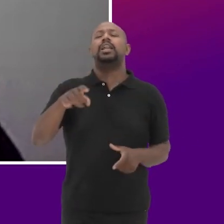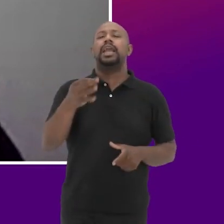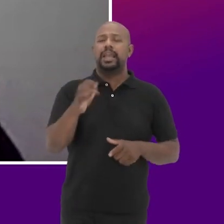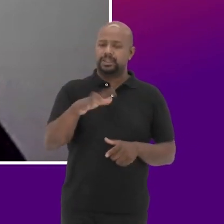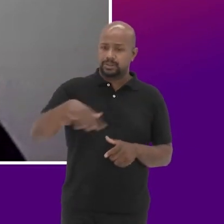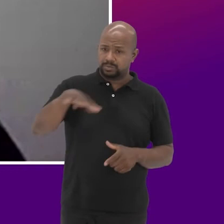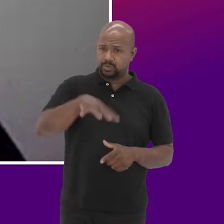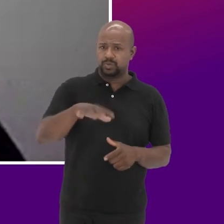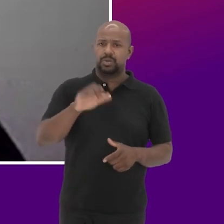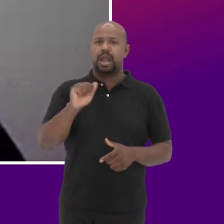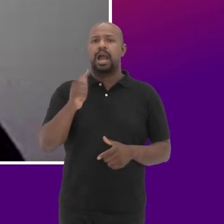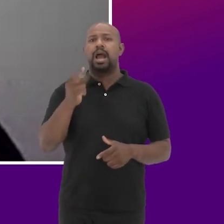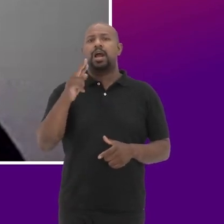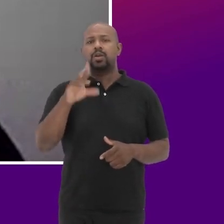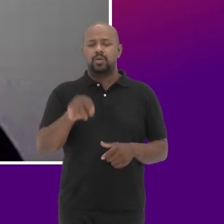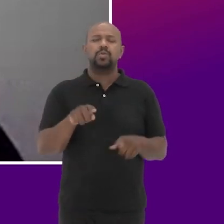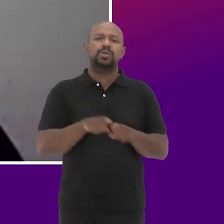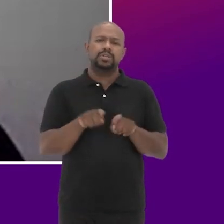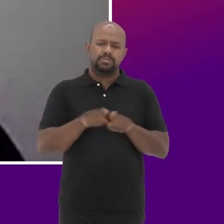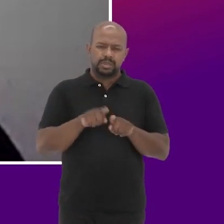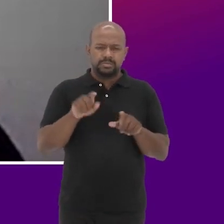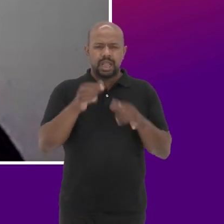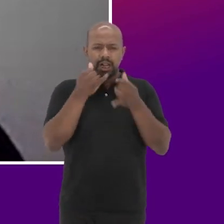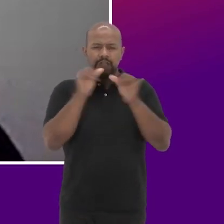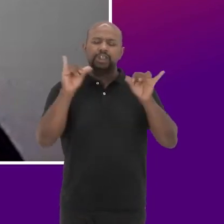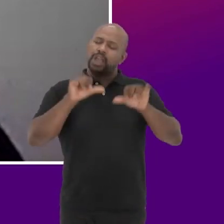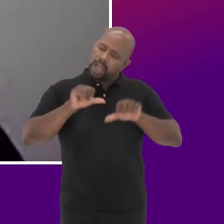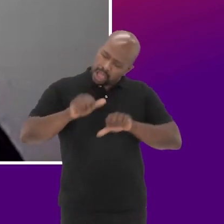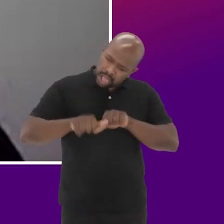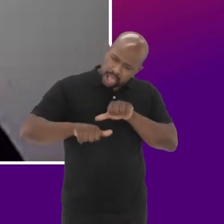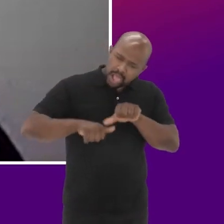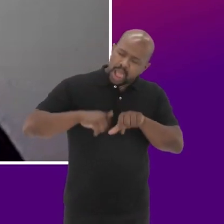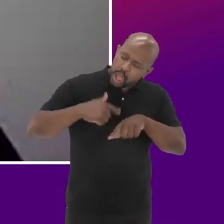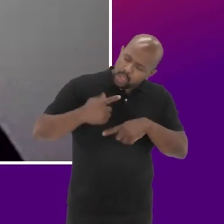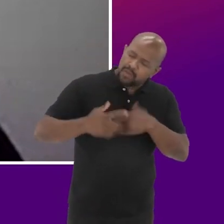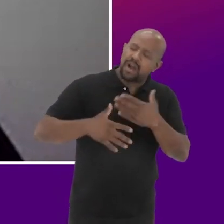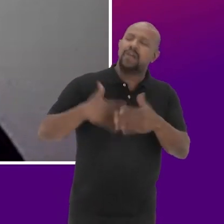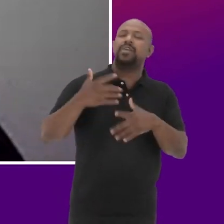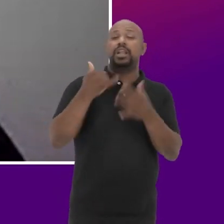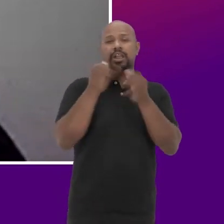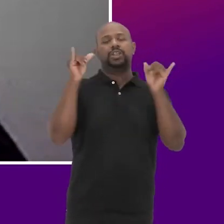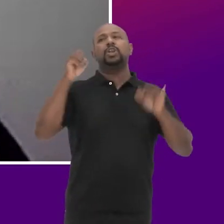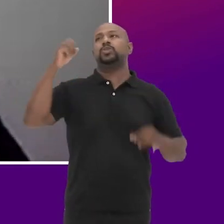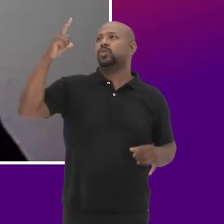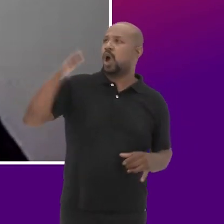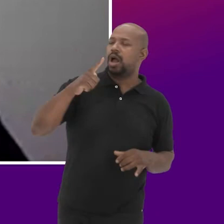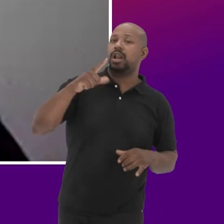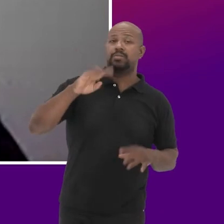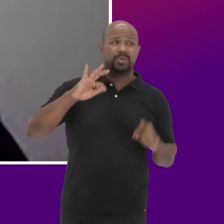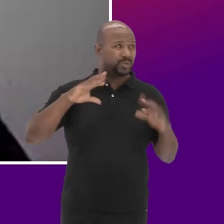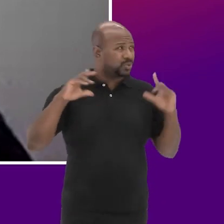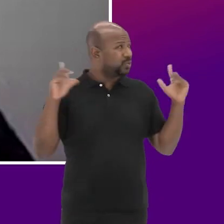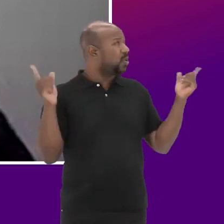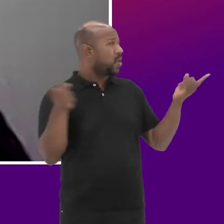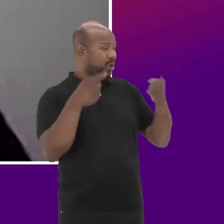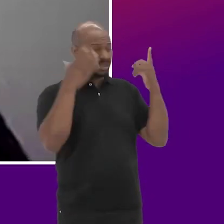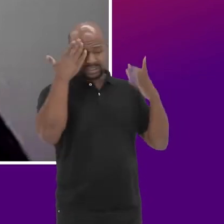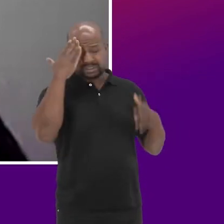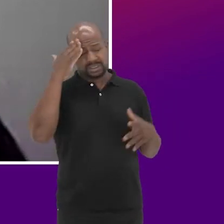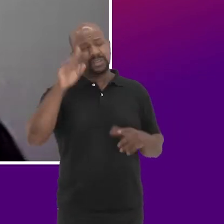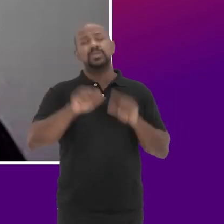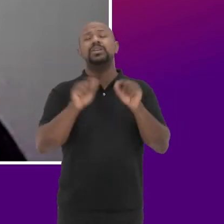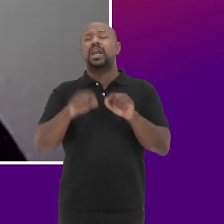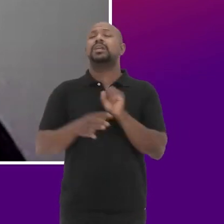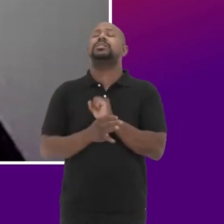mundo agro e também aí com energias renováveis, principalmente com destaque em energia solar, para que todos entendam o que